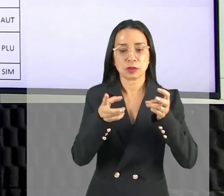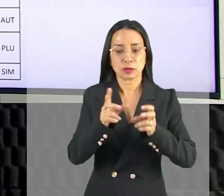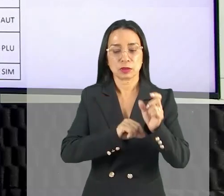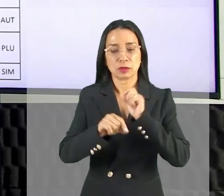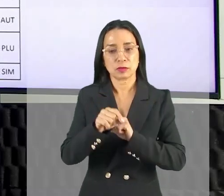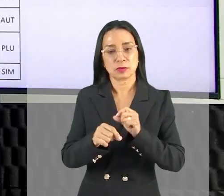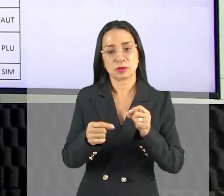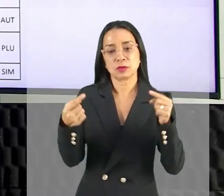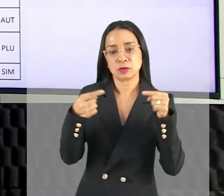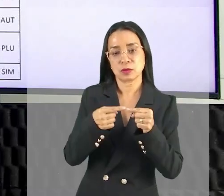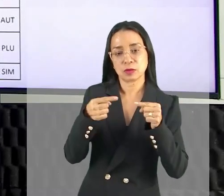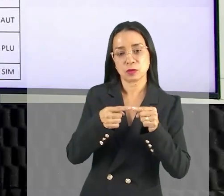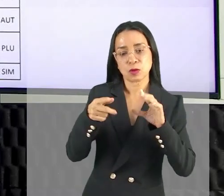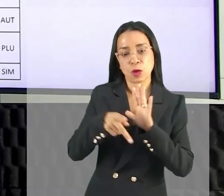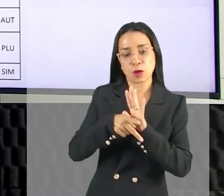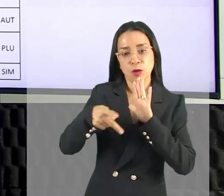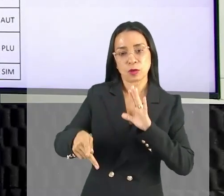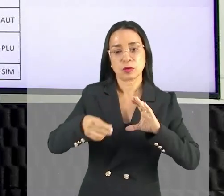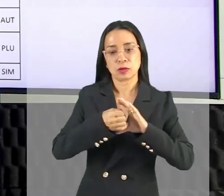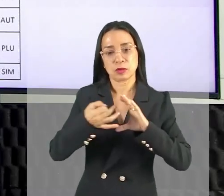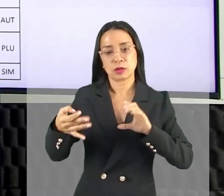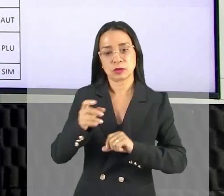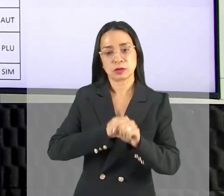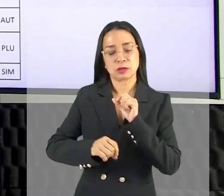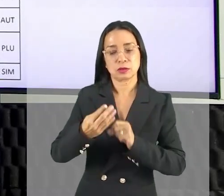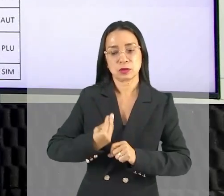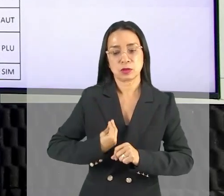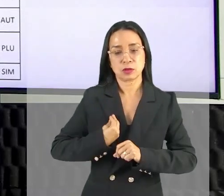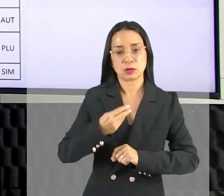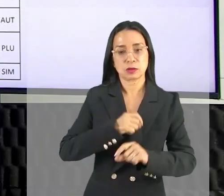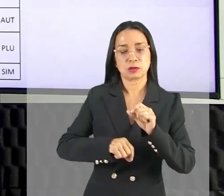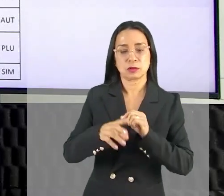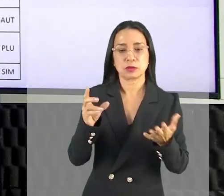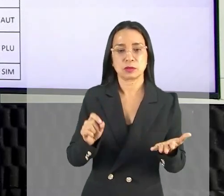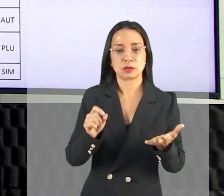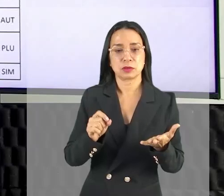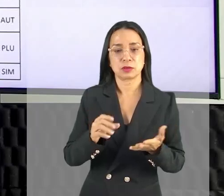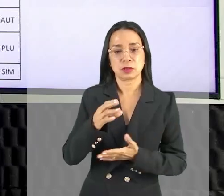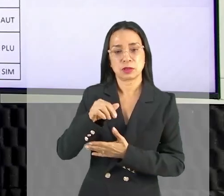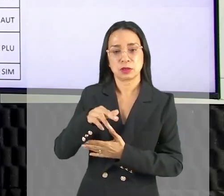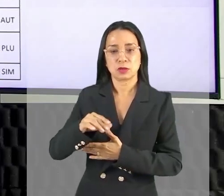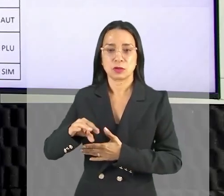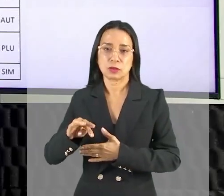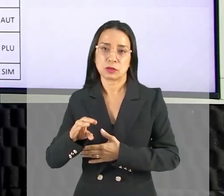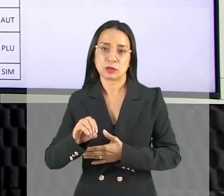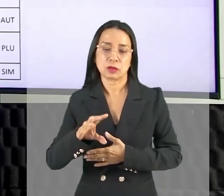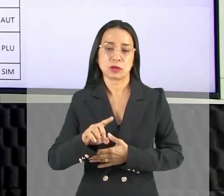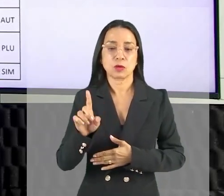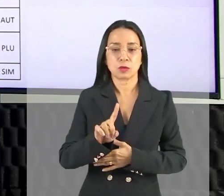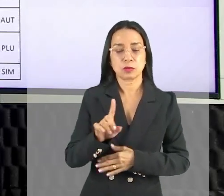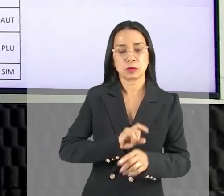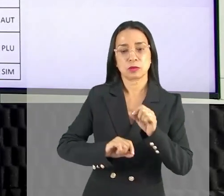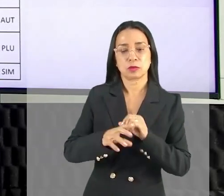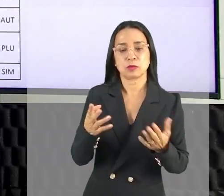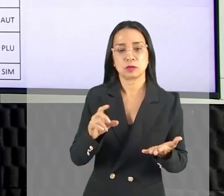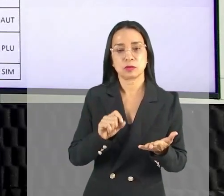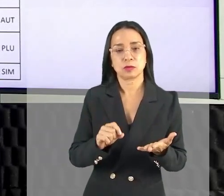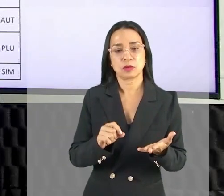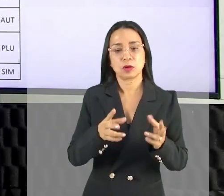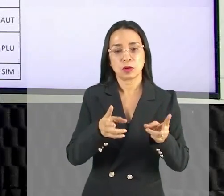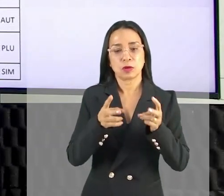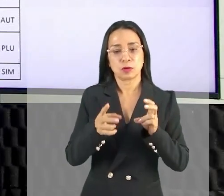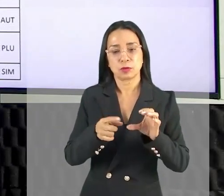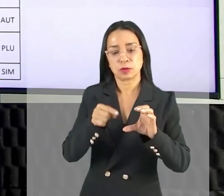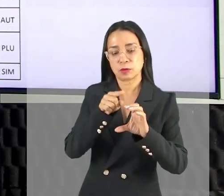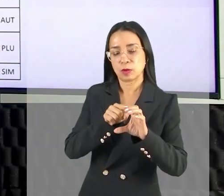observados segundo as suas características de existência de carioteca ou não, né? Então, foi observado o